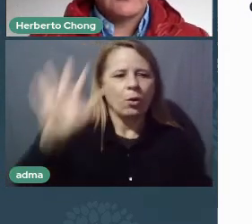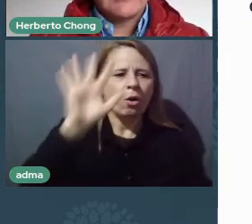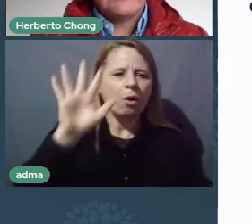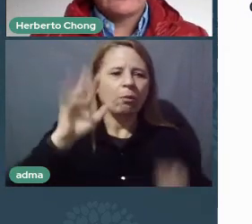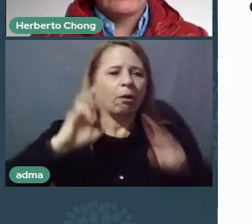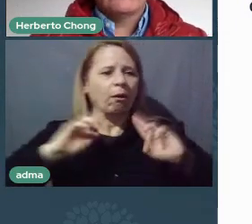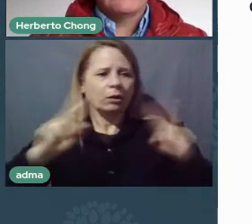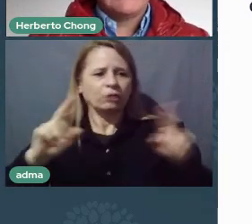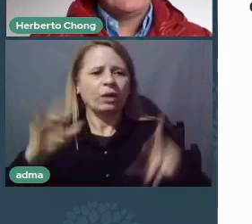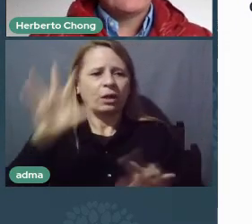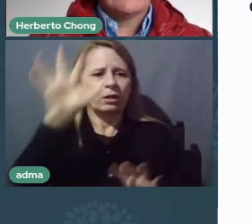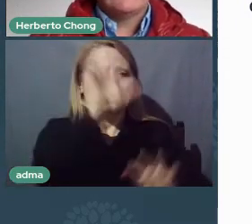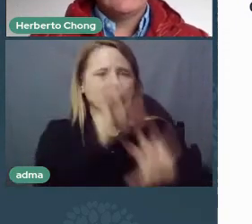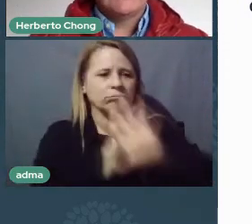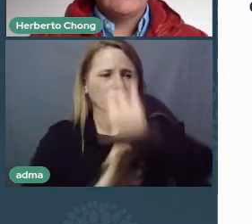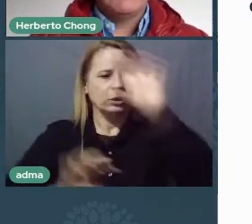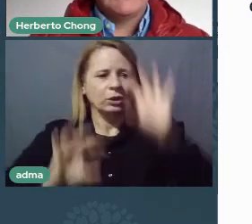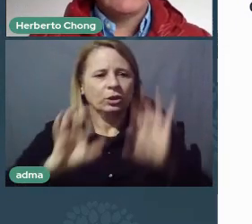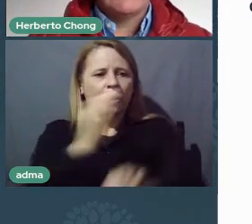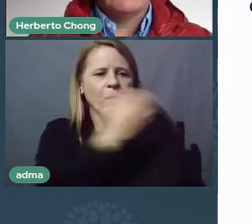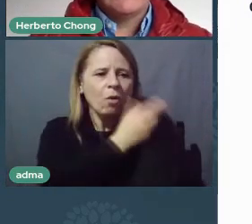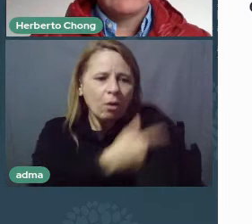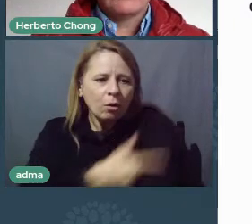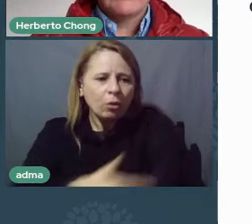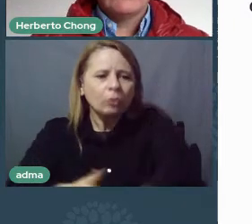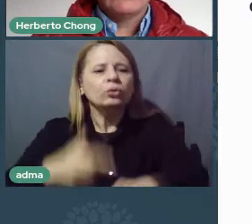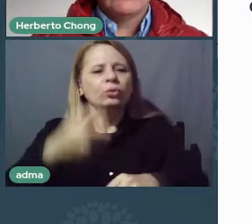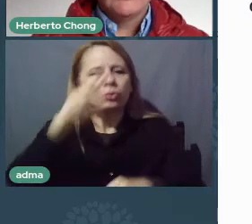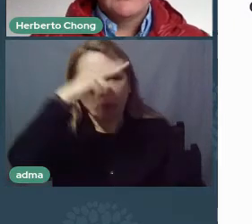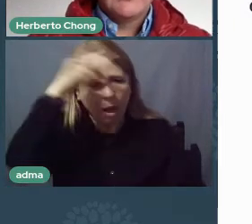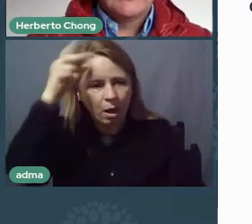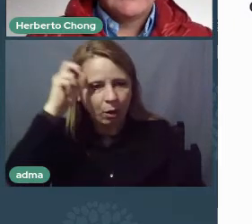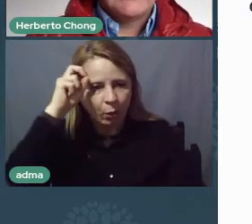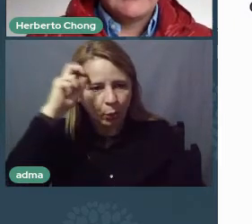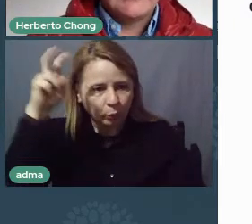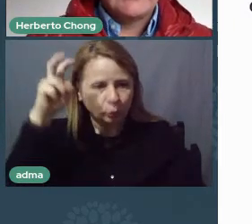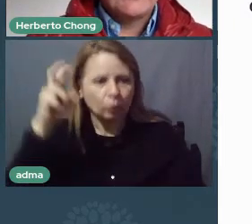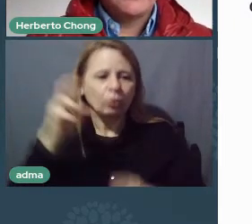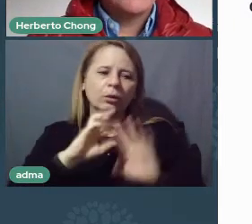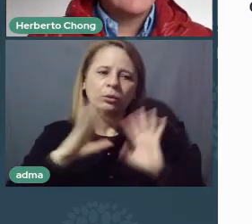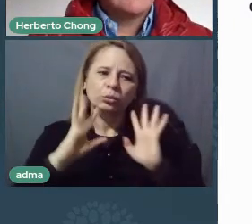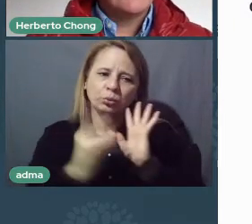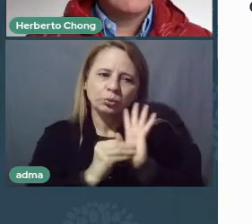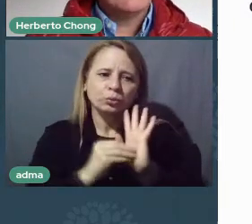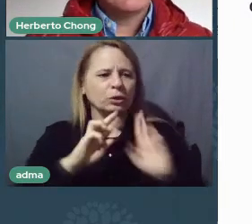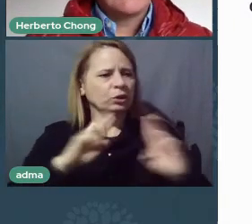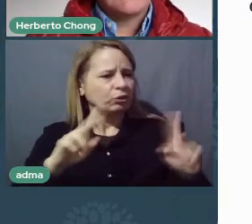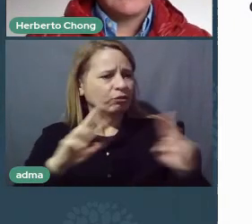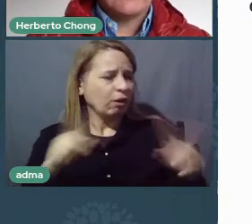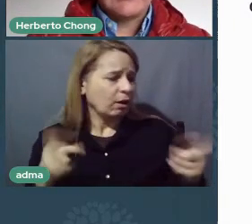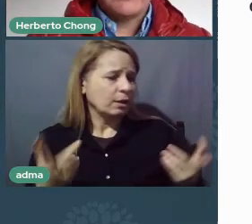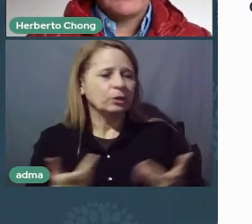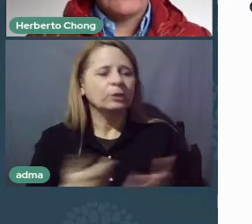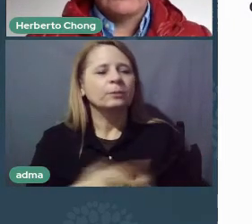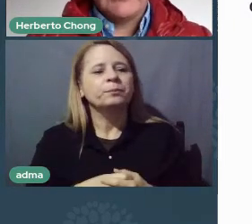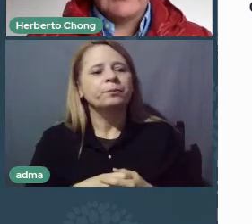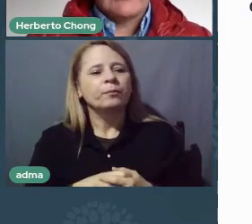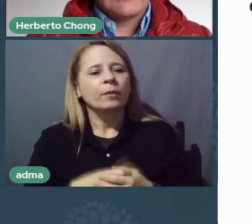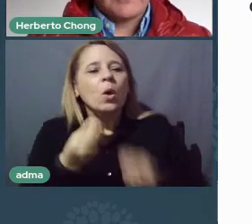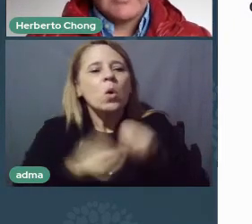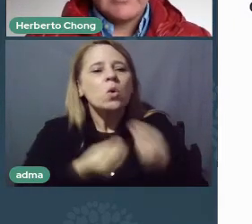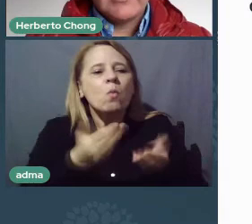diferenças regionais, culturais, tanto de entendimento da doença, quanto do tipo de atendimento que é realizado para